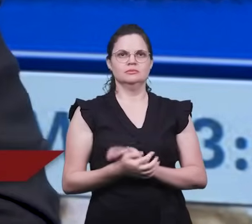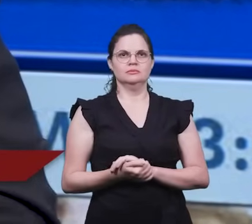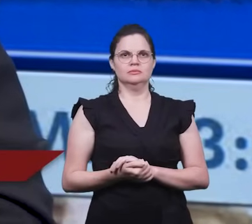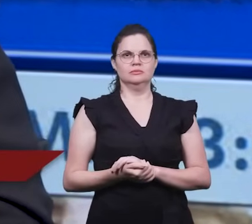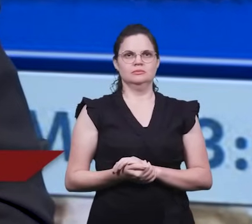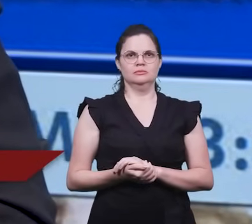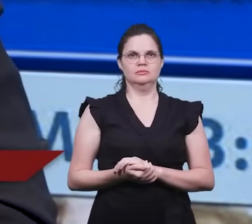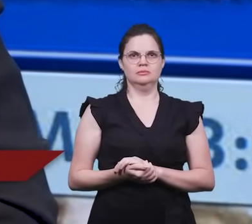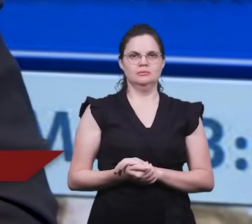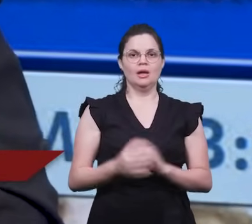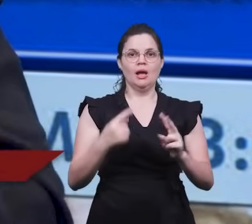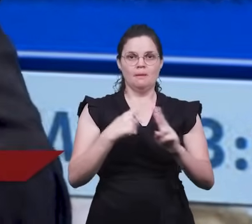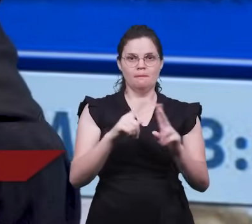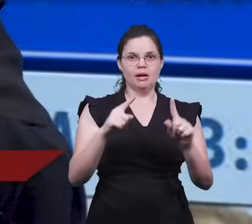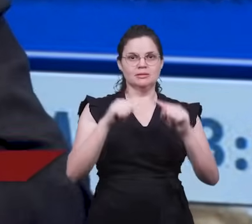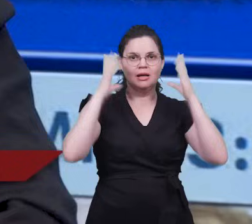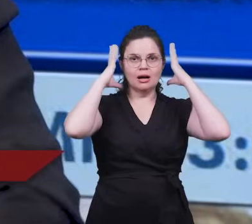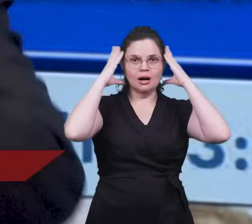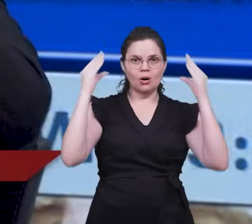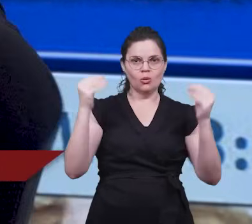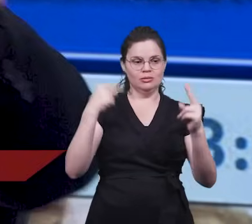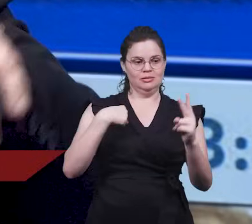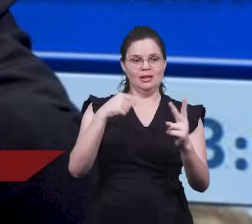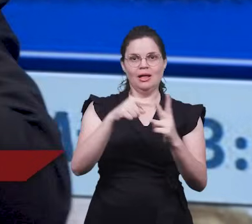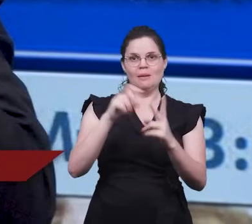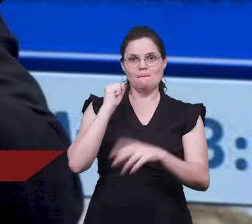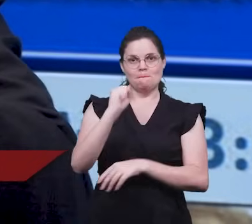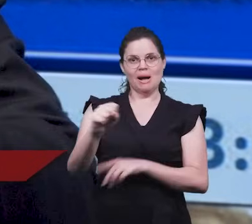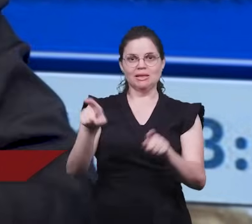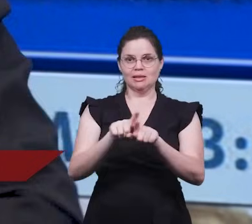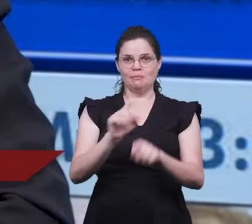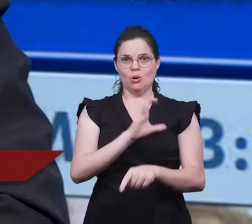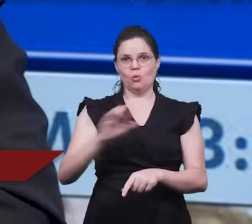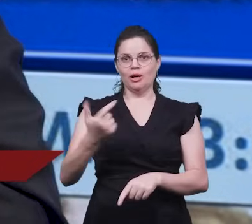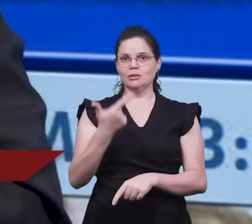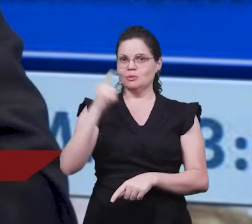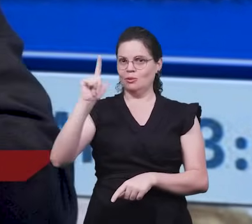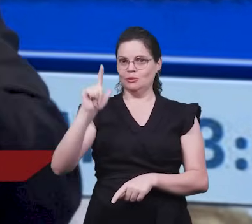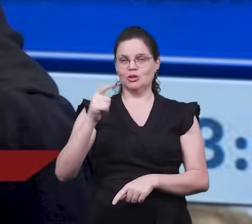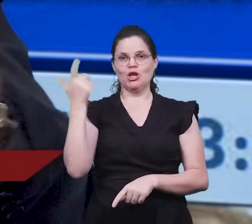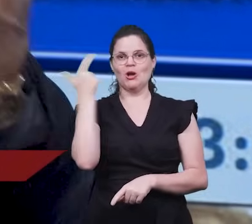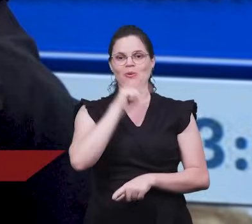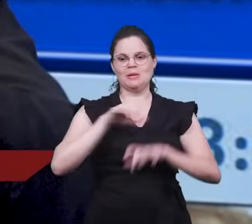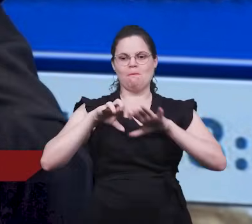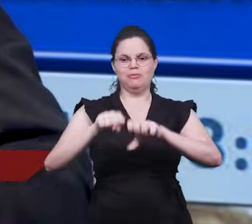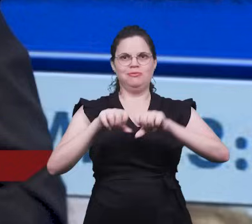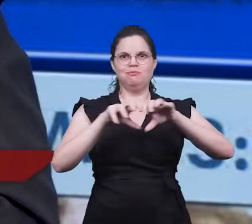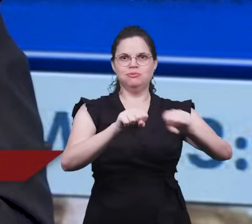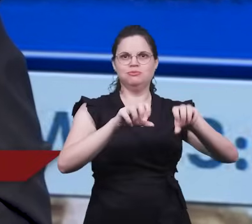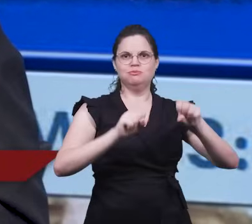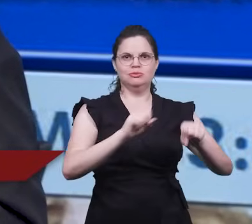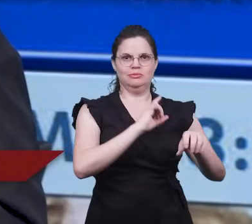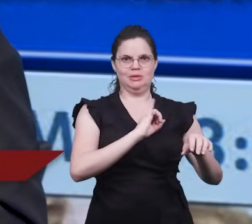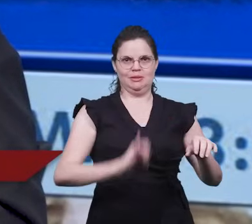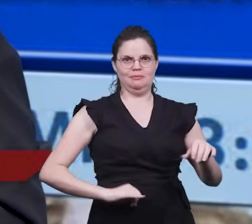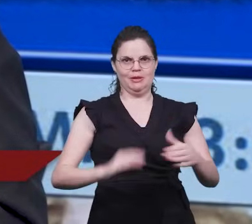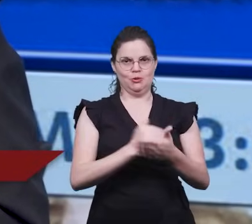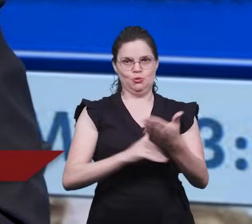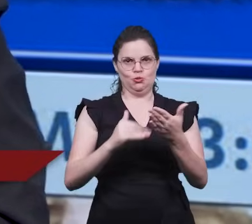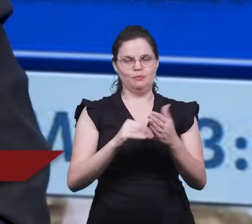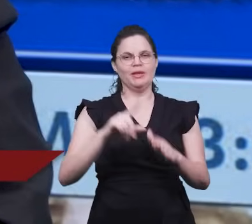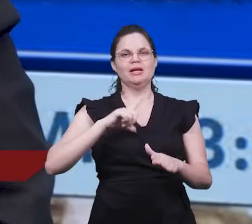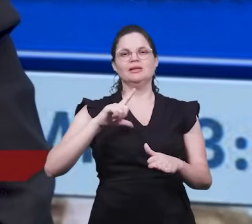mata o Licínio também e tomou o reinado todo, né? Agora, tem um livro